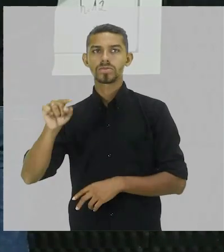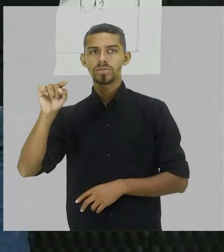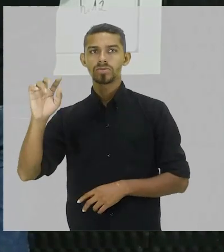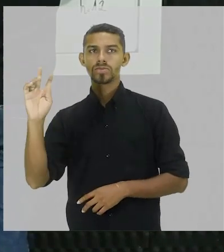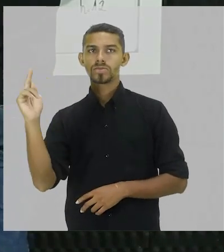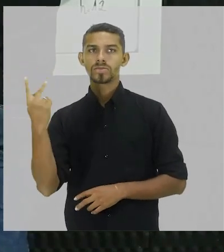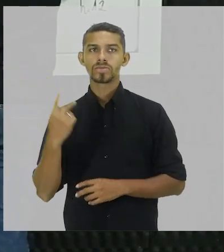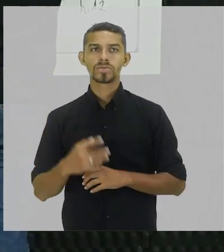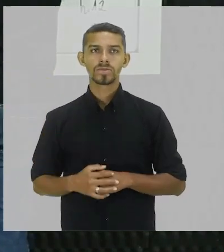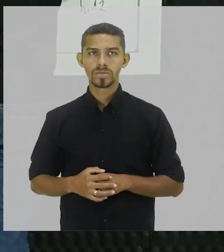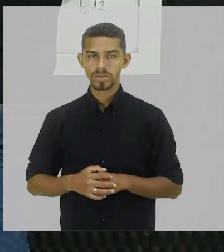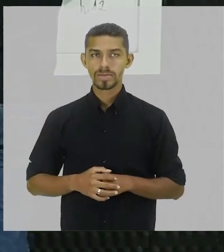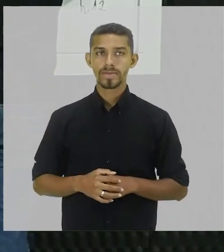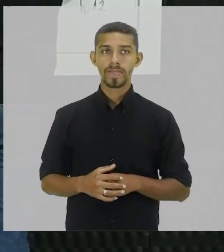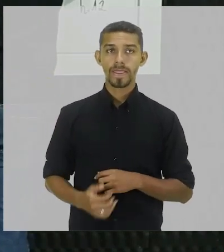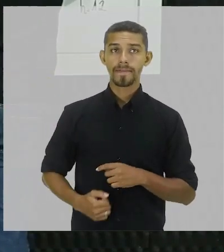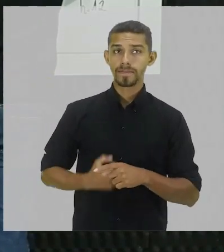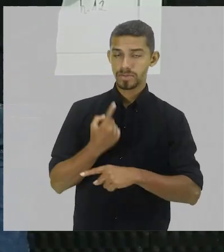ficar 1/3